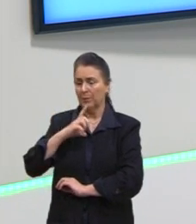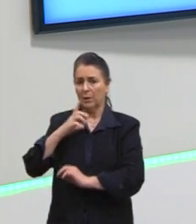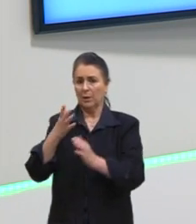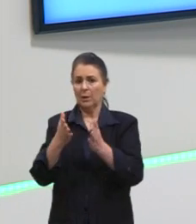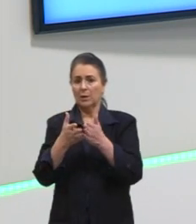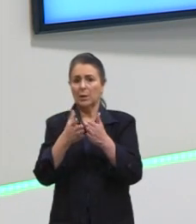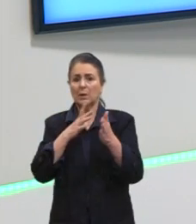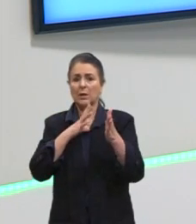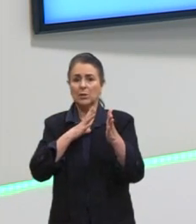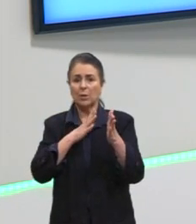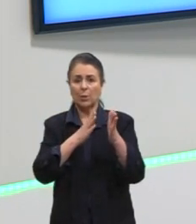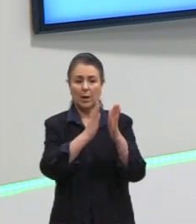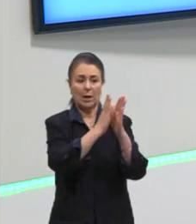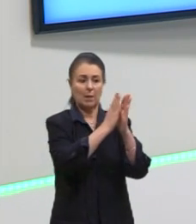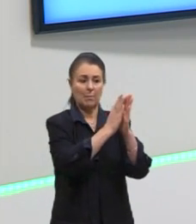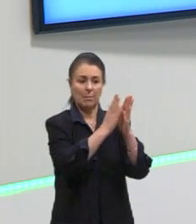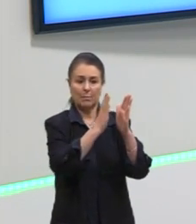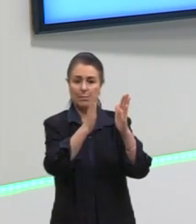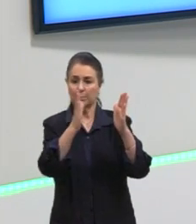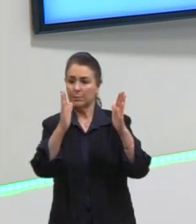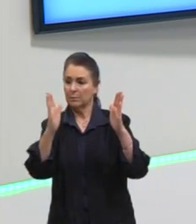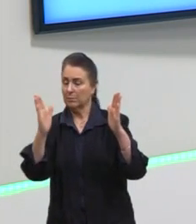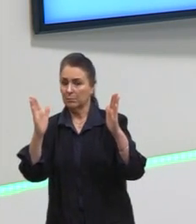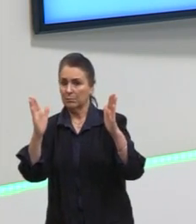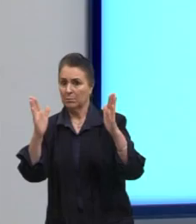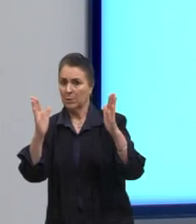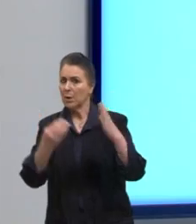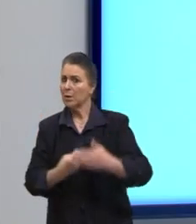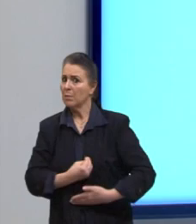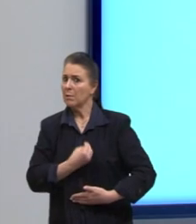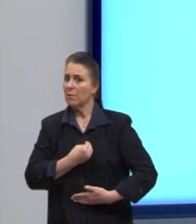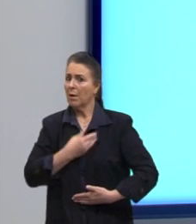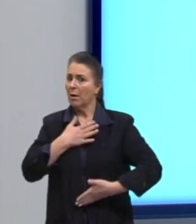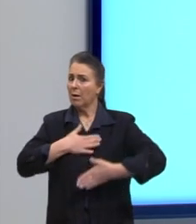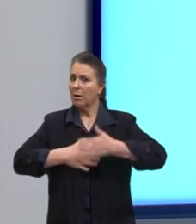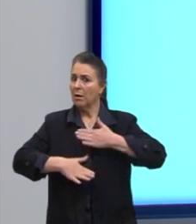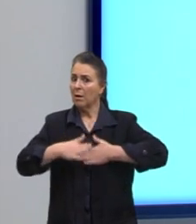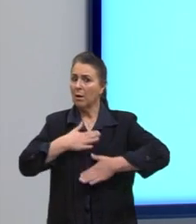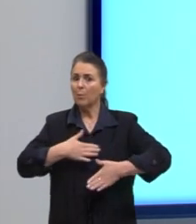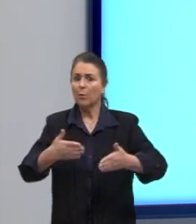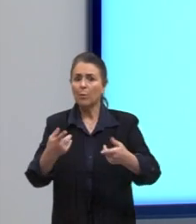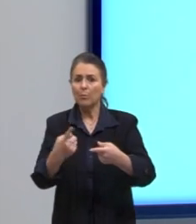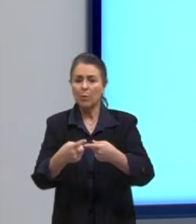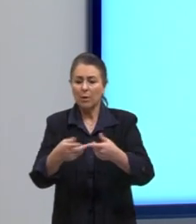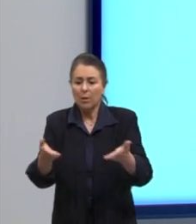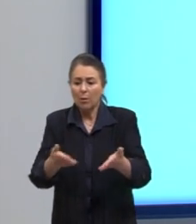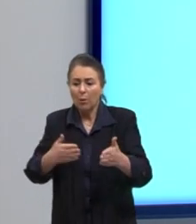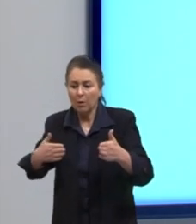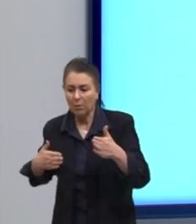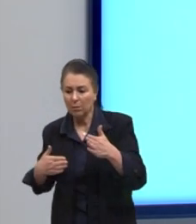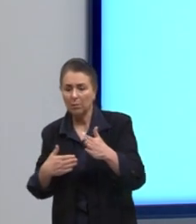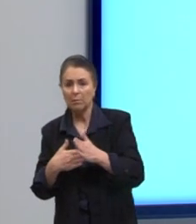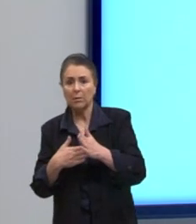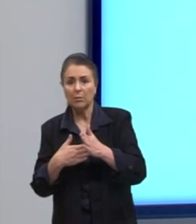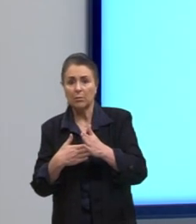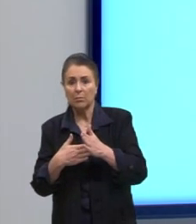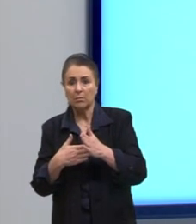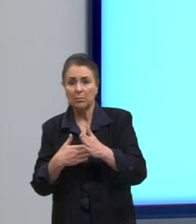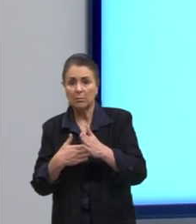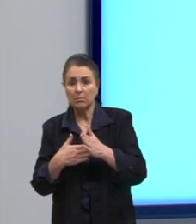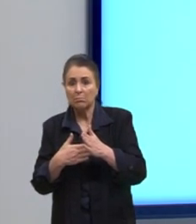tranquilamente porque que nós estamos nesse limite de quebrarmos né